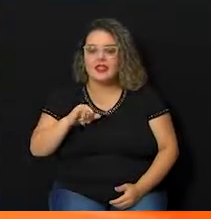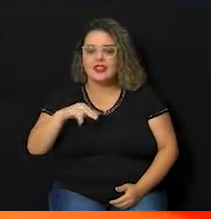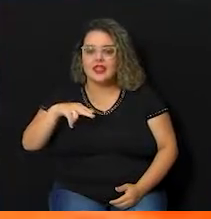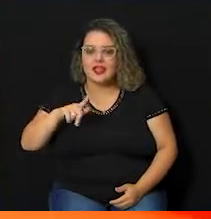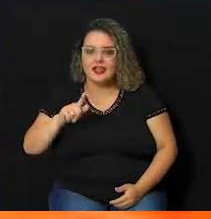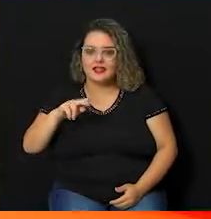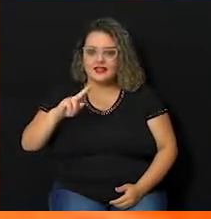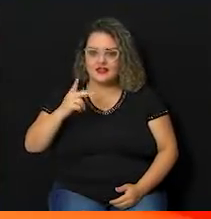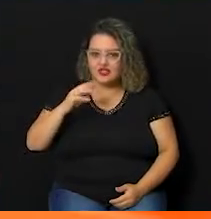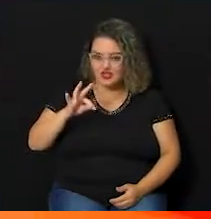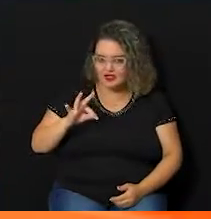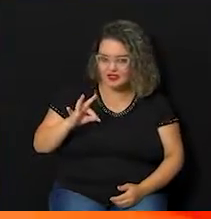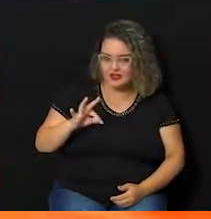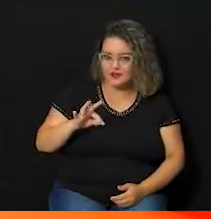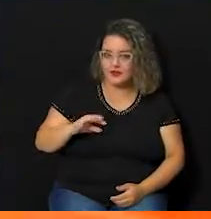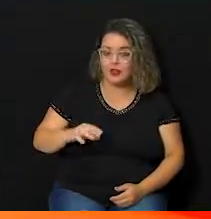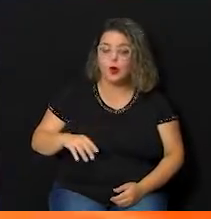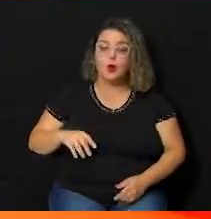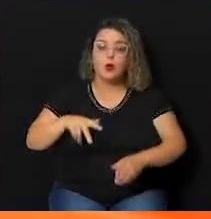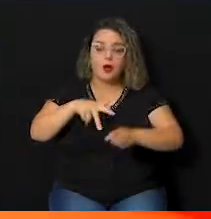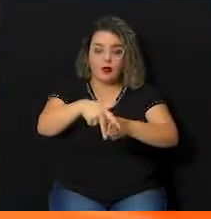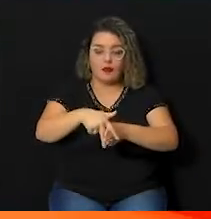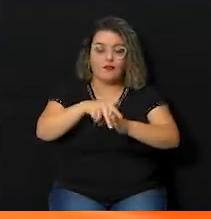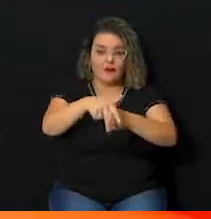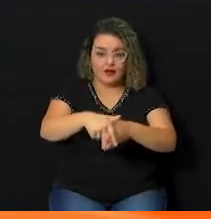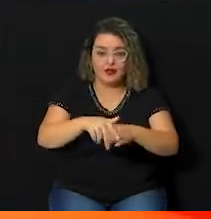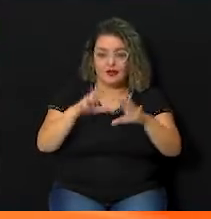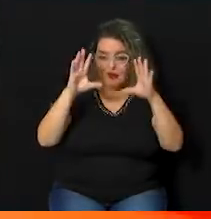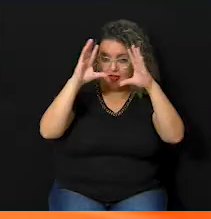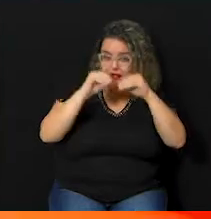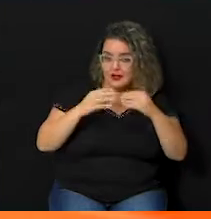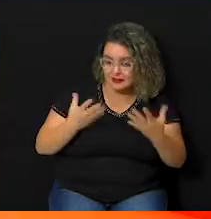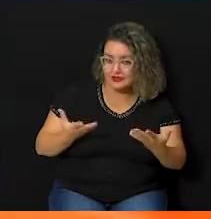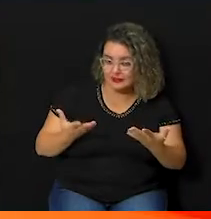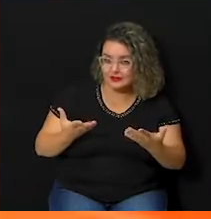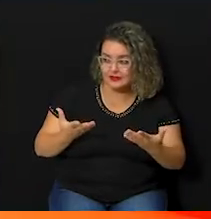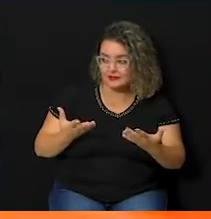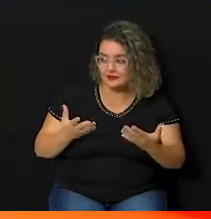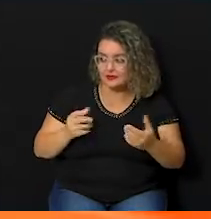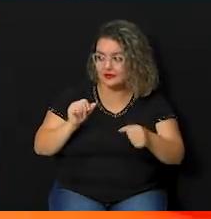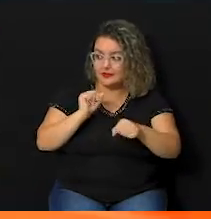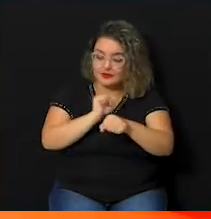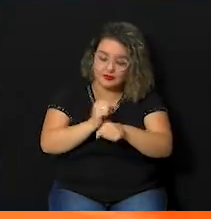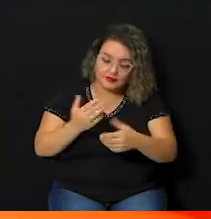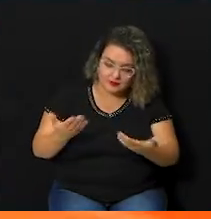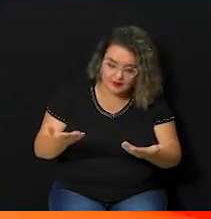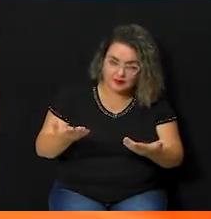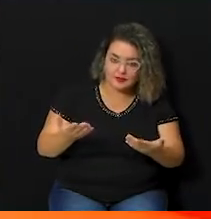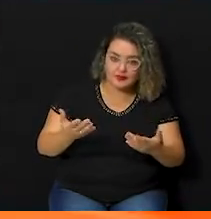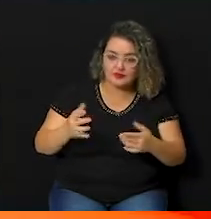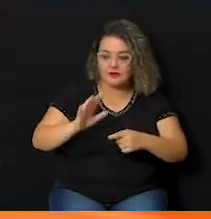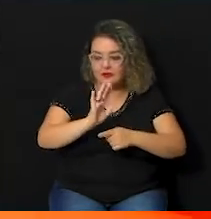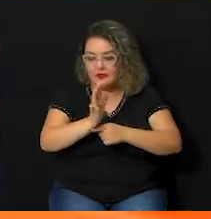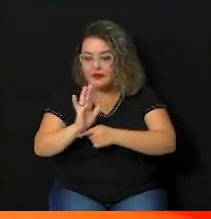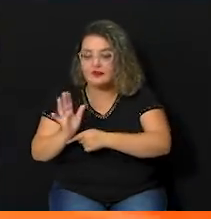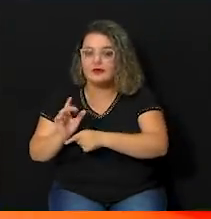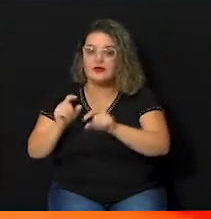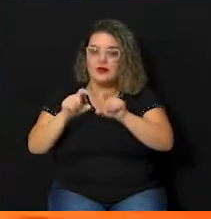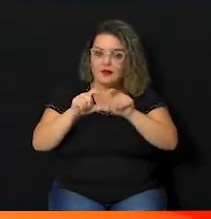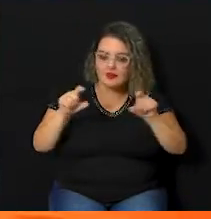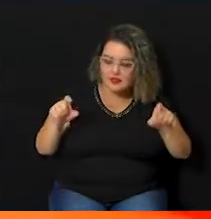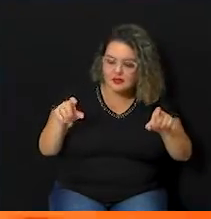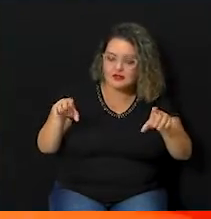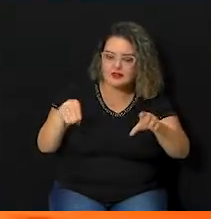do Crepúsculo, em vez de Cavaleiro das Trevas. Aí eu fiquei esperando agora o filme sair, né, para poder ver o filme e poder fazer a tirinha dentro